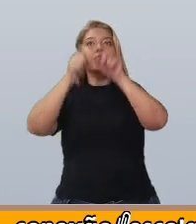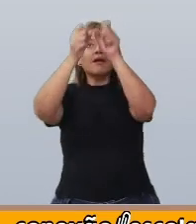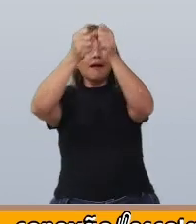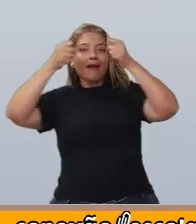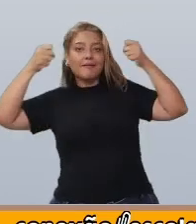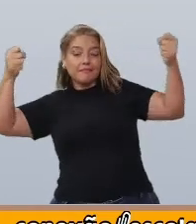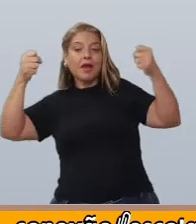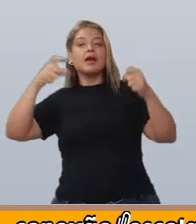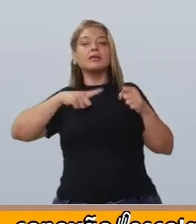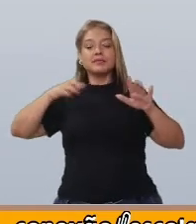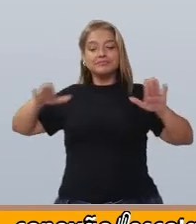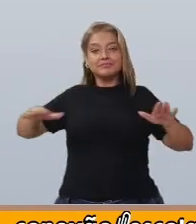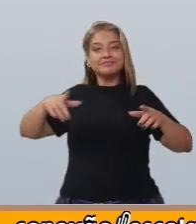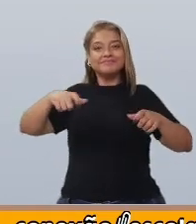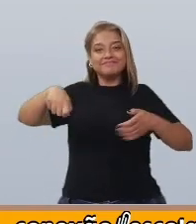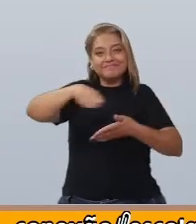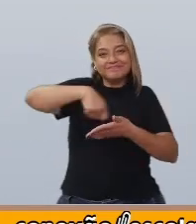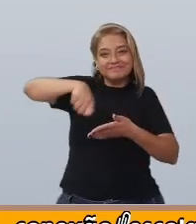pia.